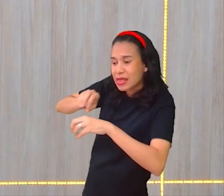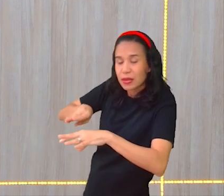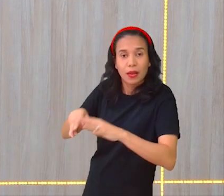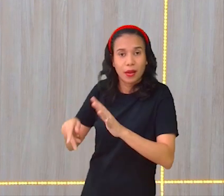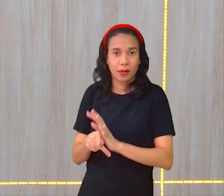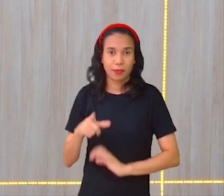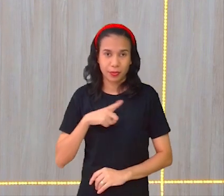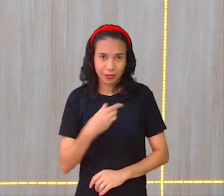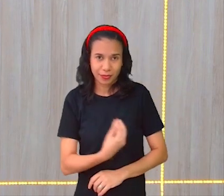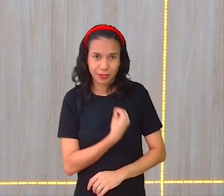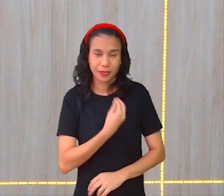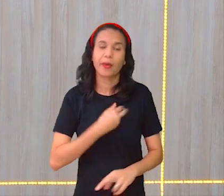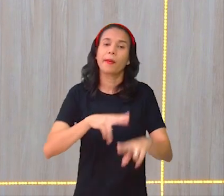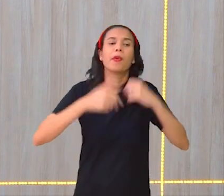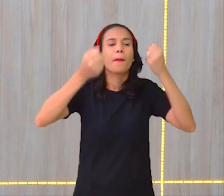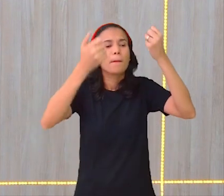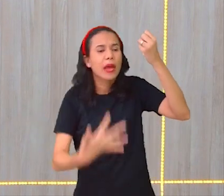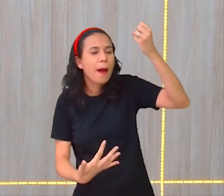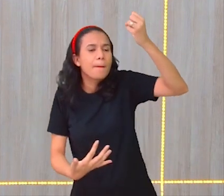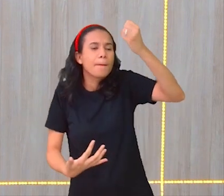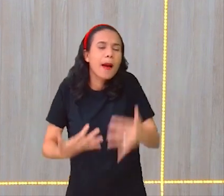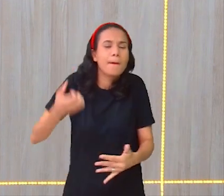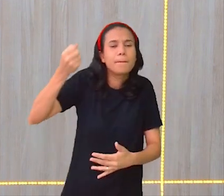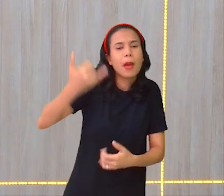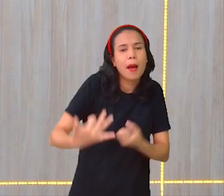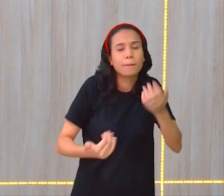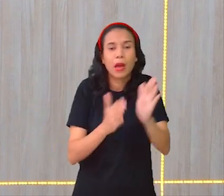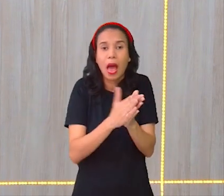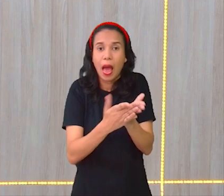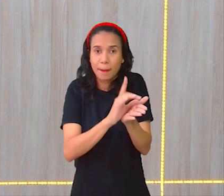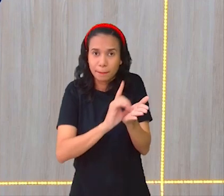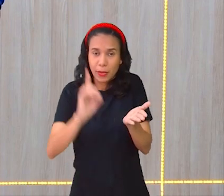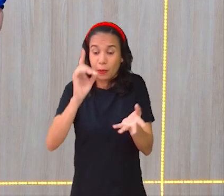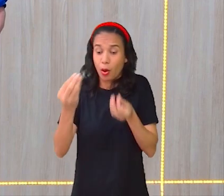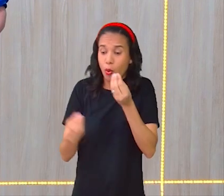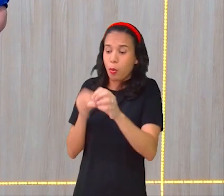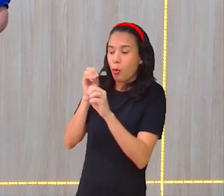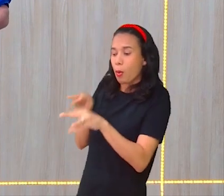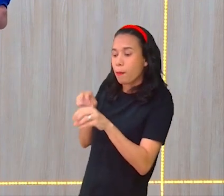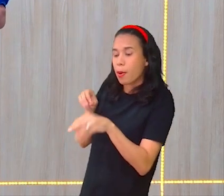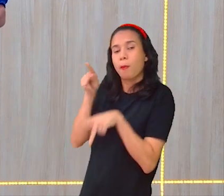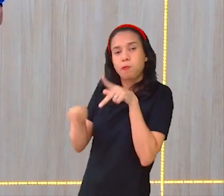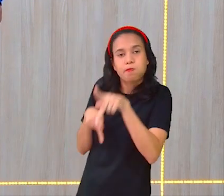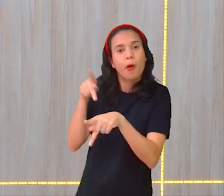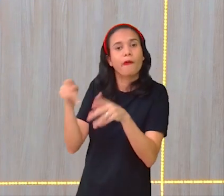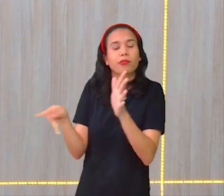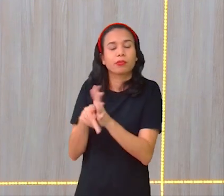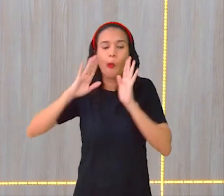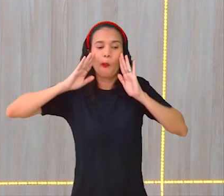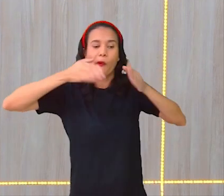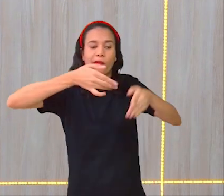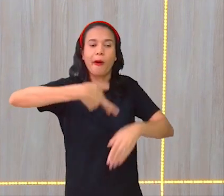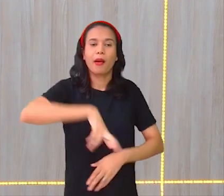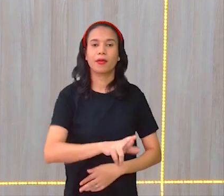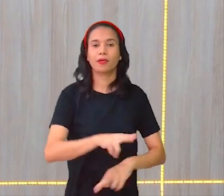elas falavam das histórias da Bíblia como uma forma de educar o povo para a religião. Então, era